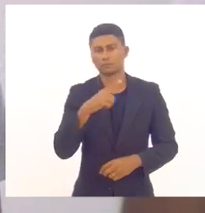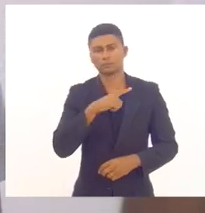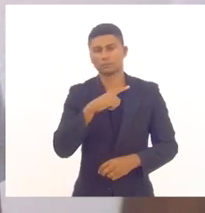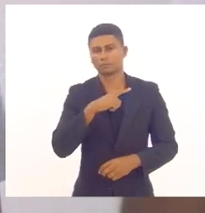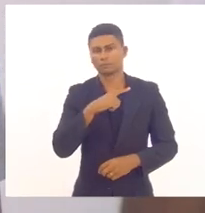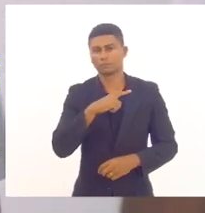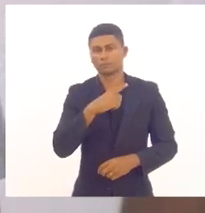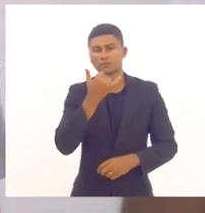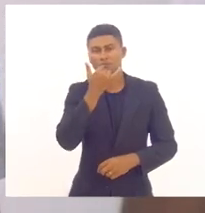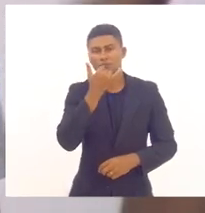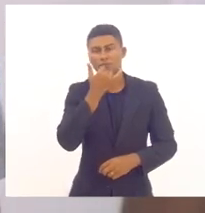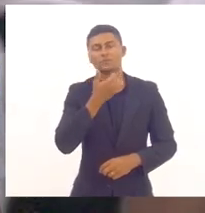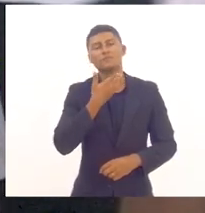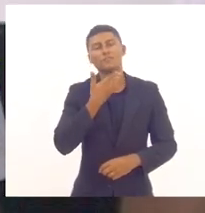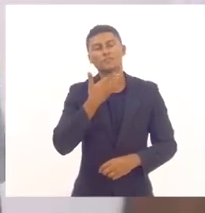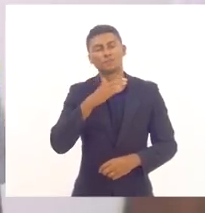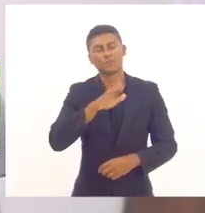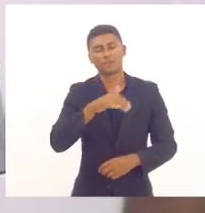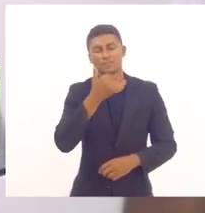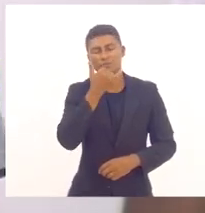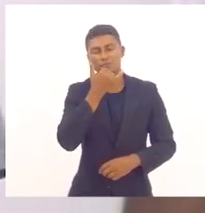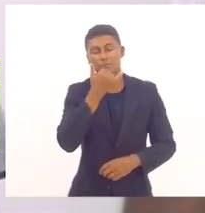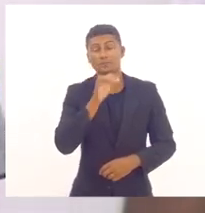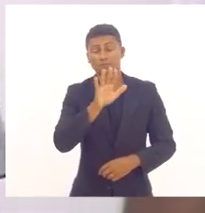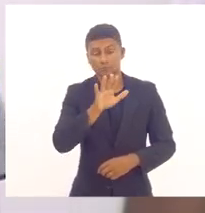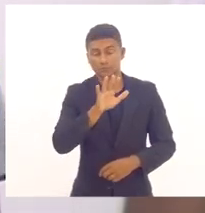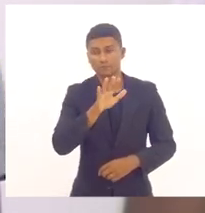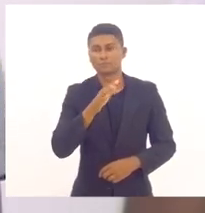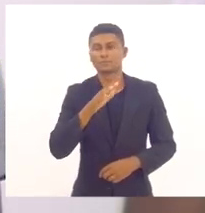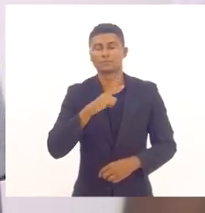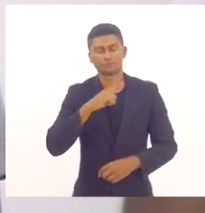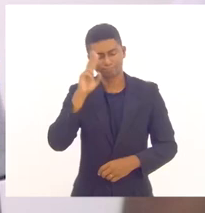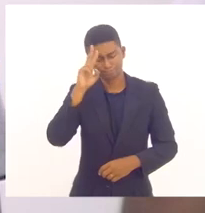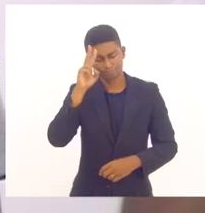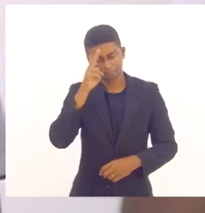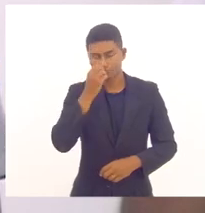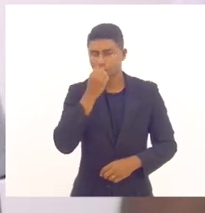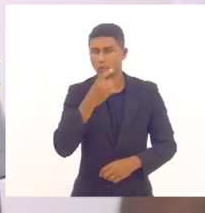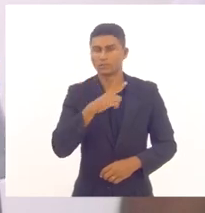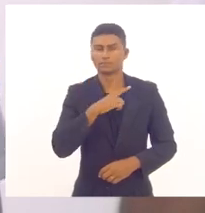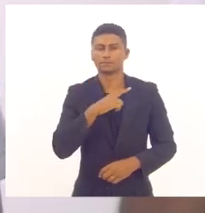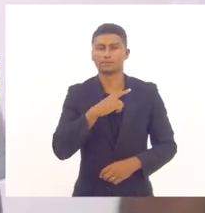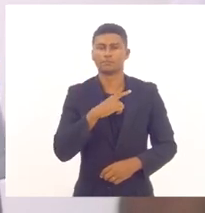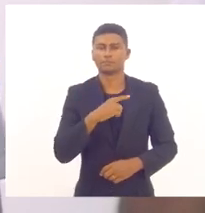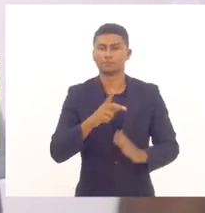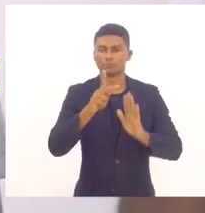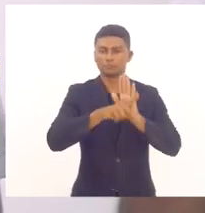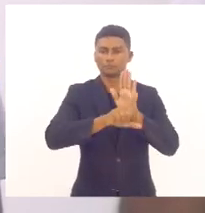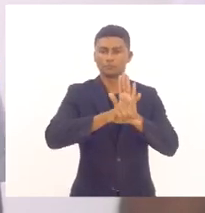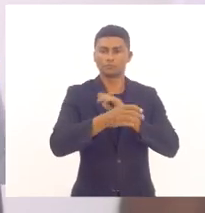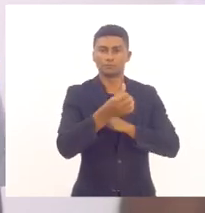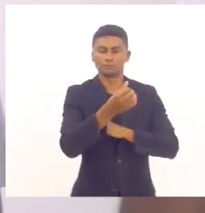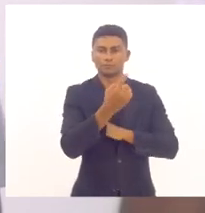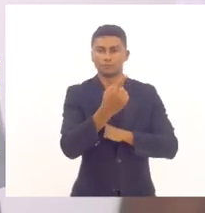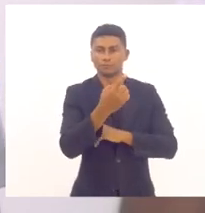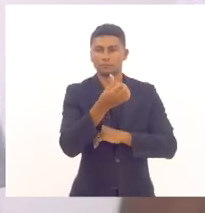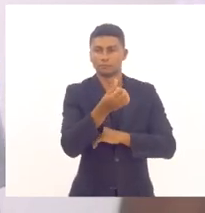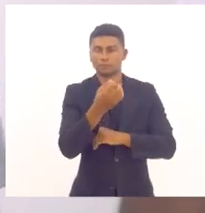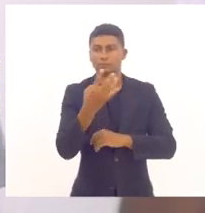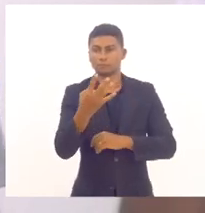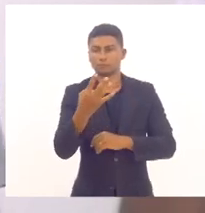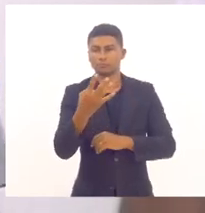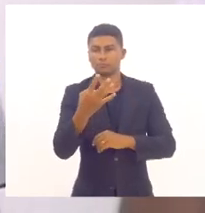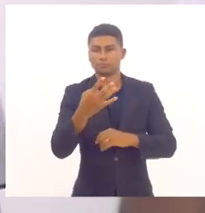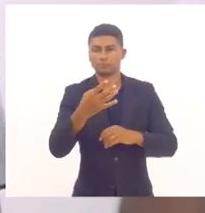eu falo baixo, mas tem umas coisas muito boas, né? E essa PL 6164, acho bem